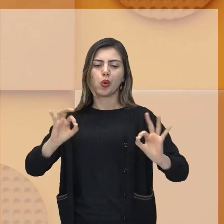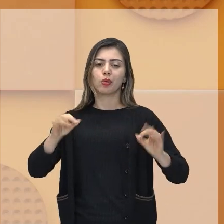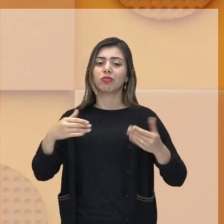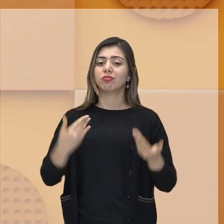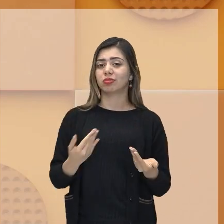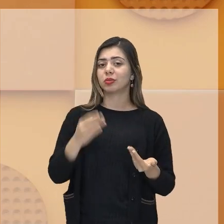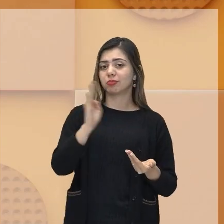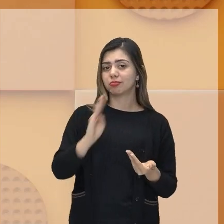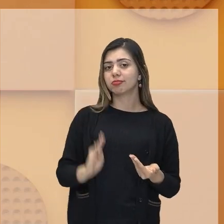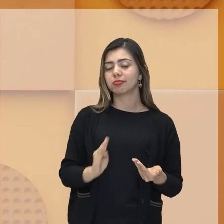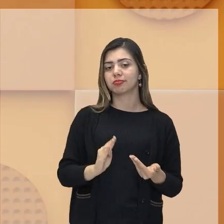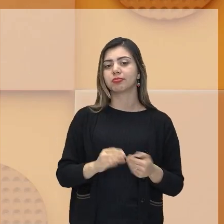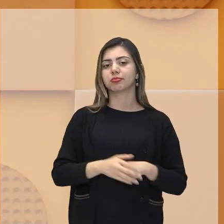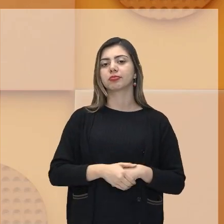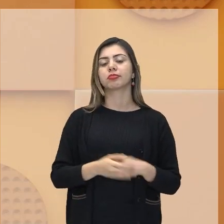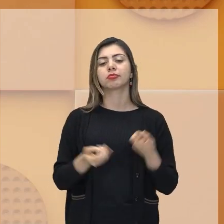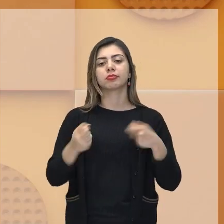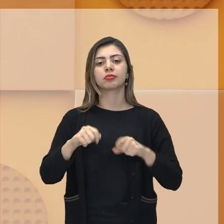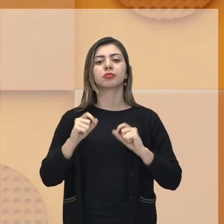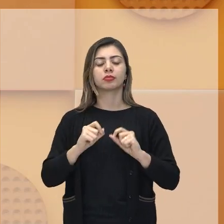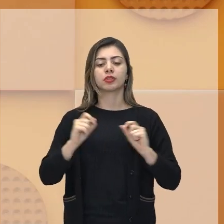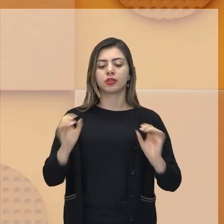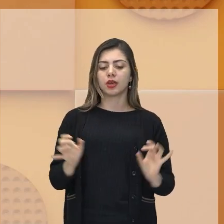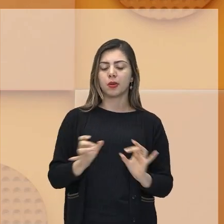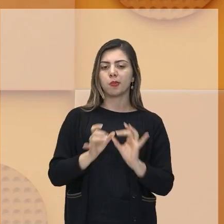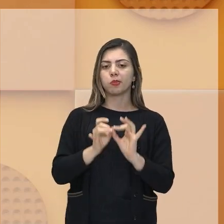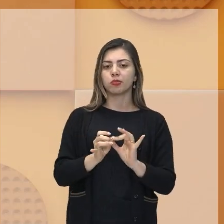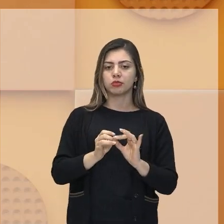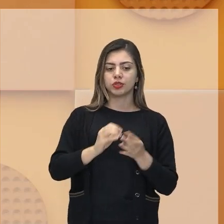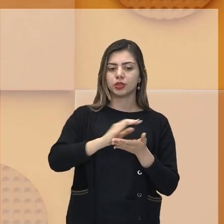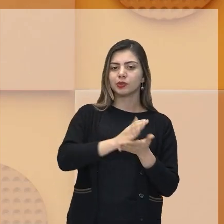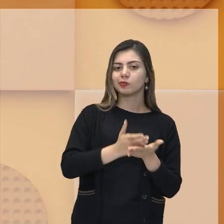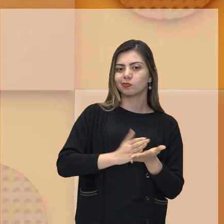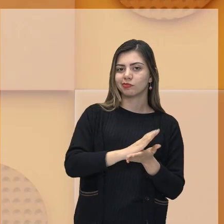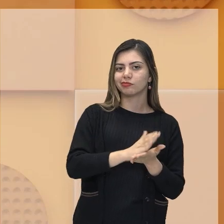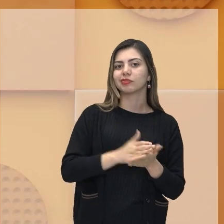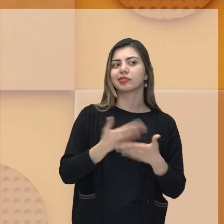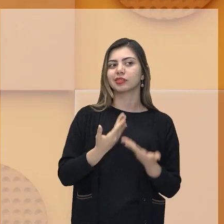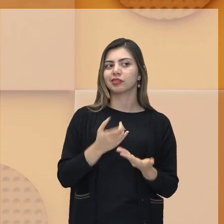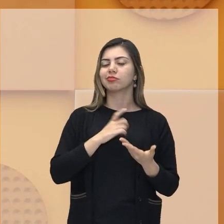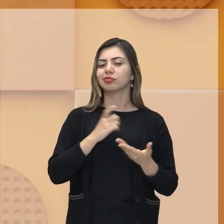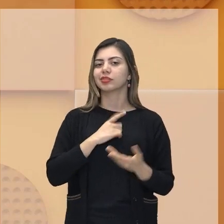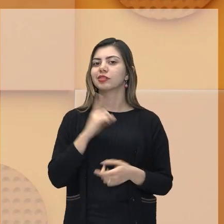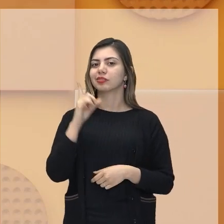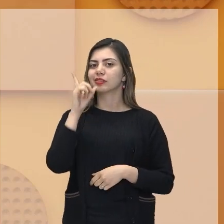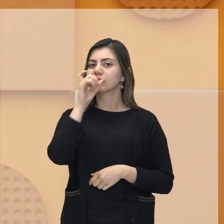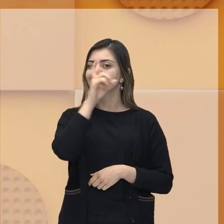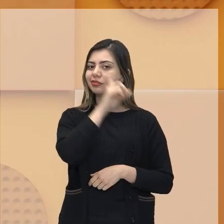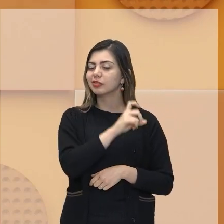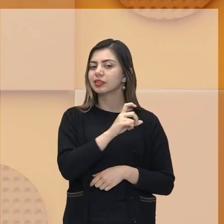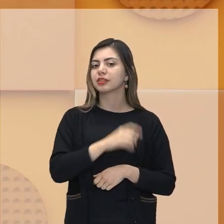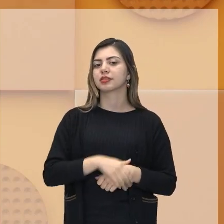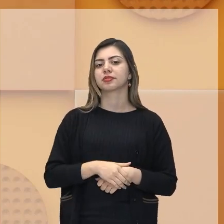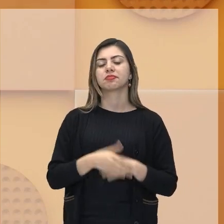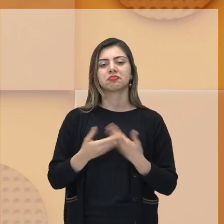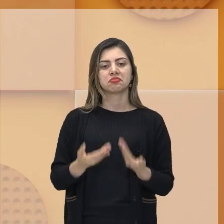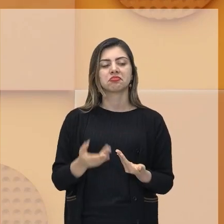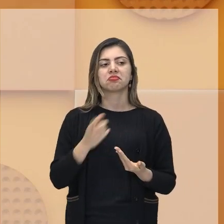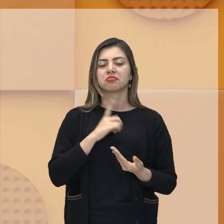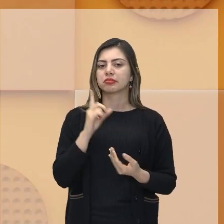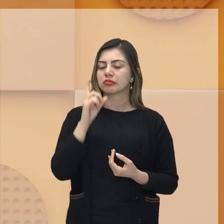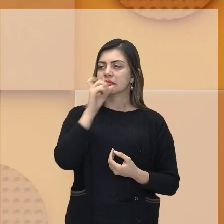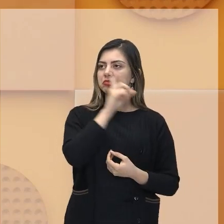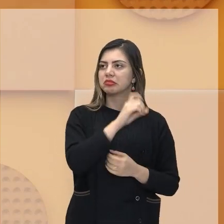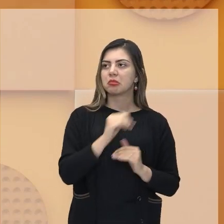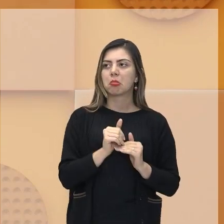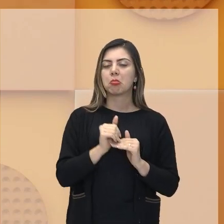caso é o Brasil, unido territorialmente, foi um desafio, gente. Por que não dizer o maior desafio